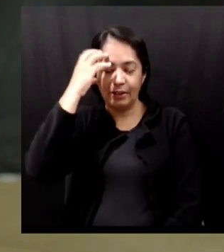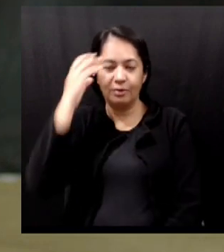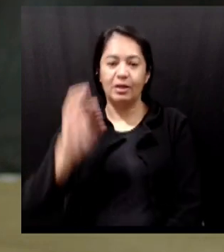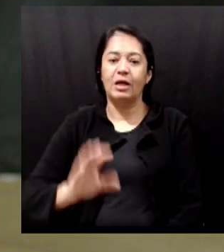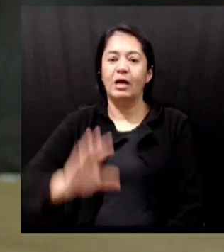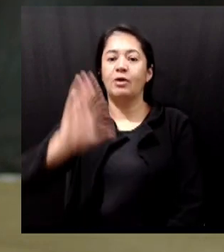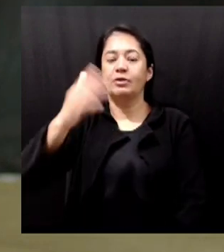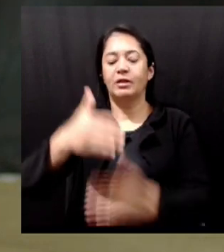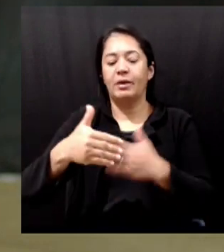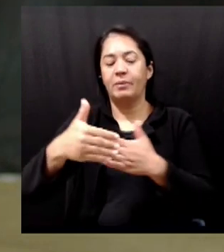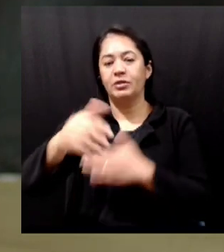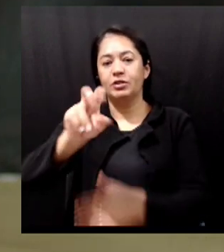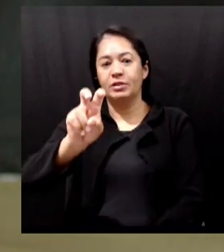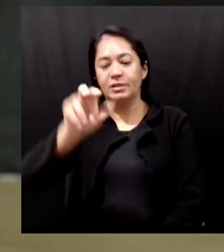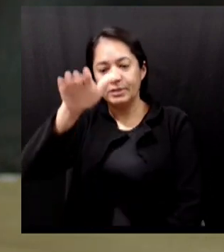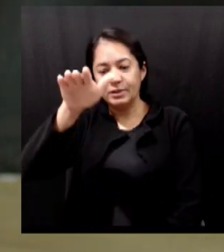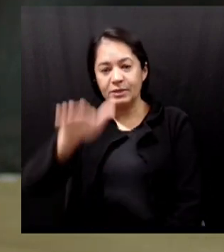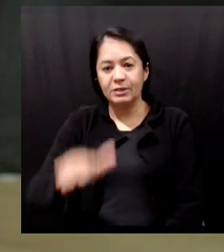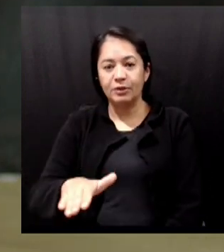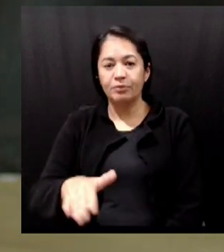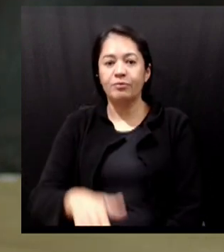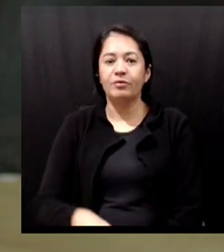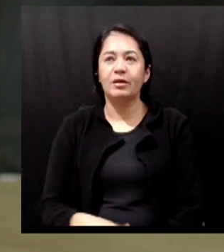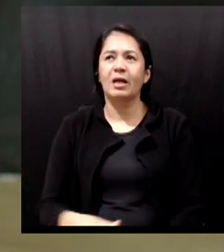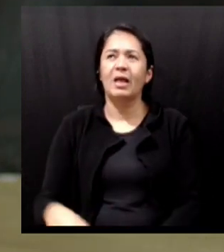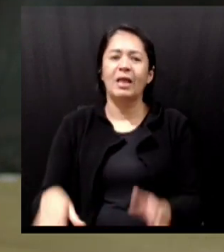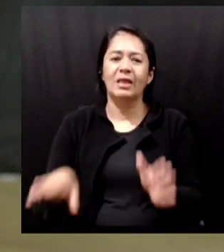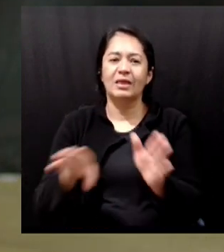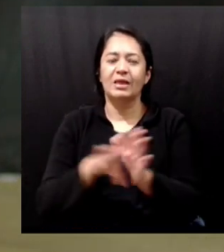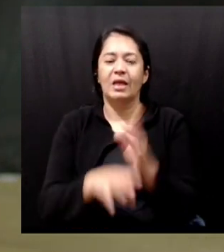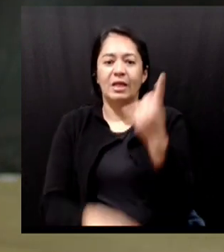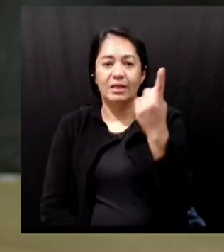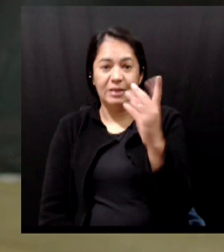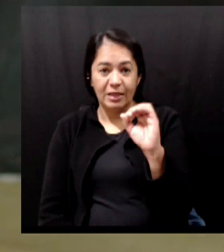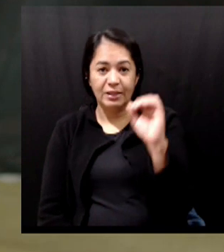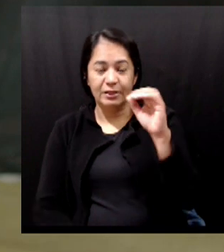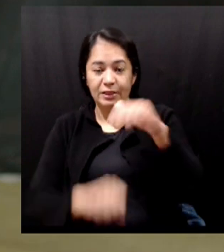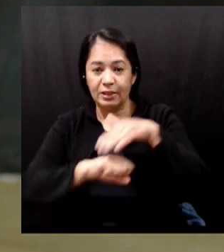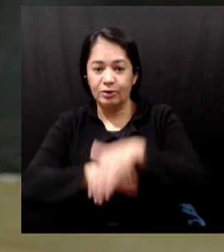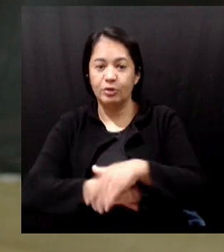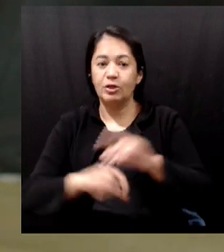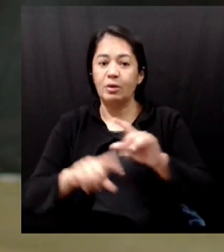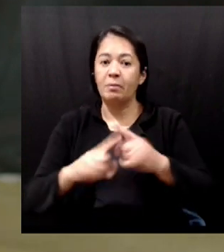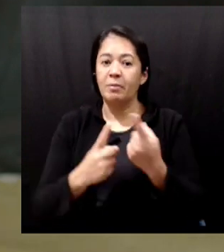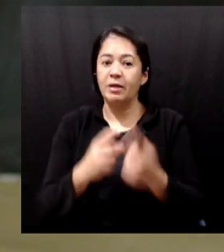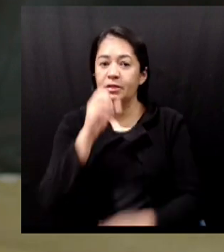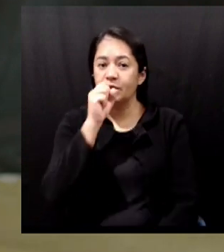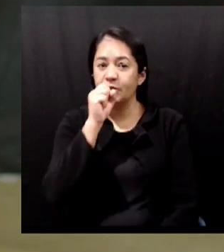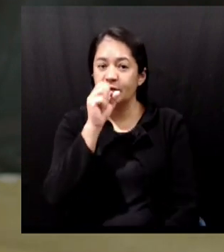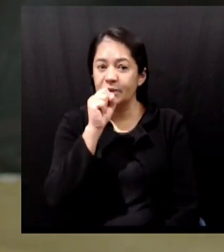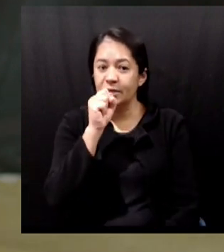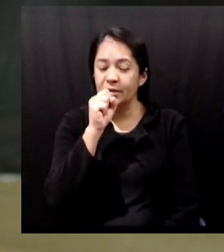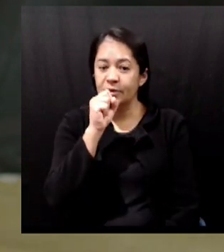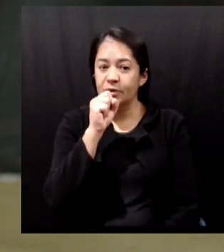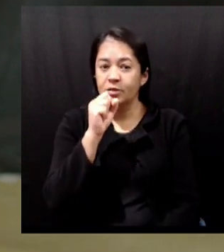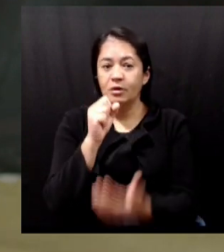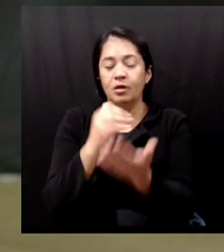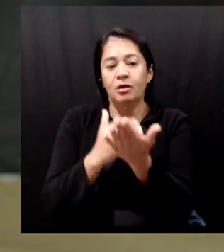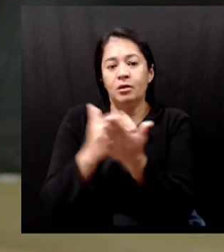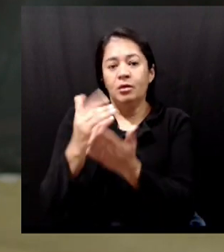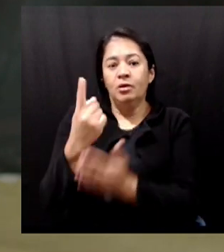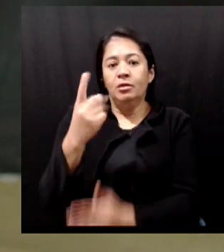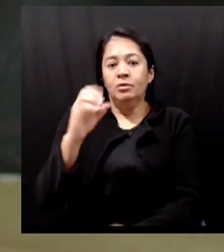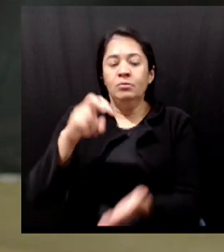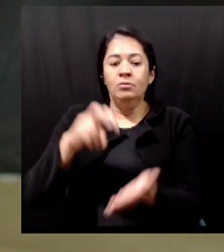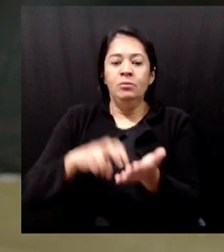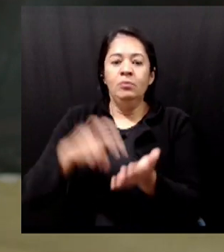tarde e segue até as 10 da noite. Já no sábado, a operação será das 10 da manhã até as